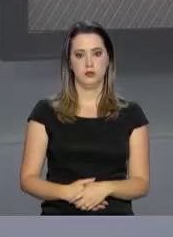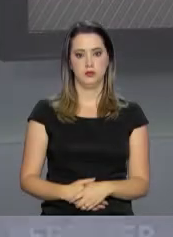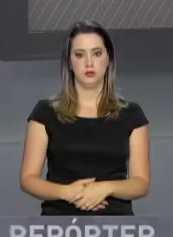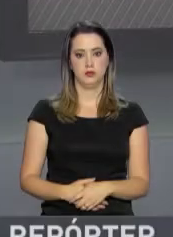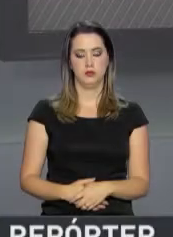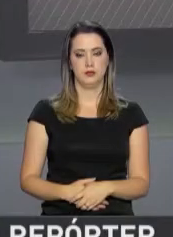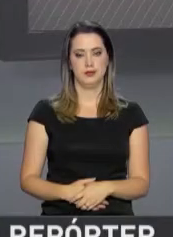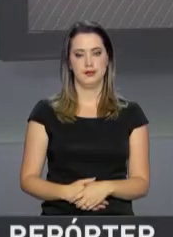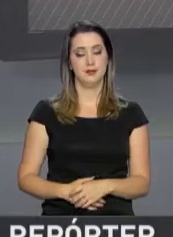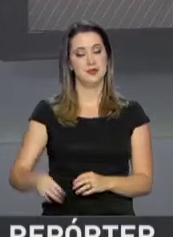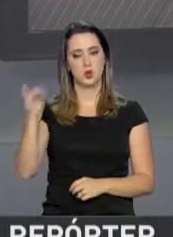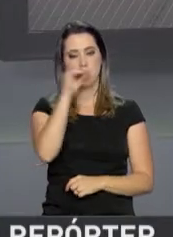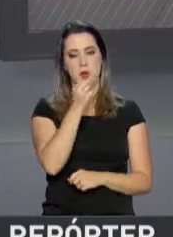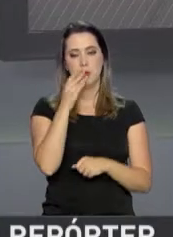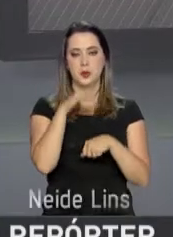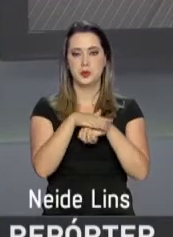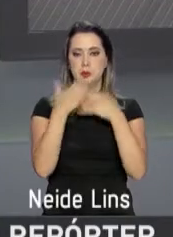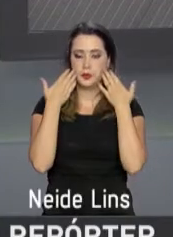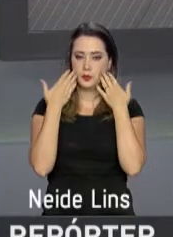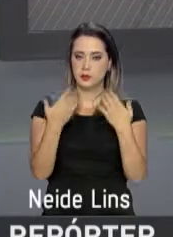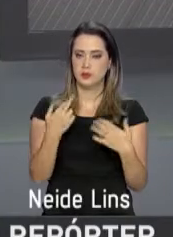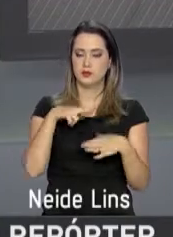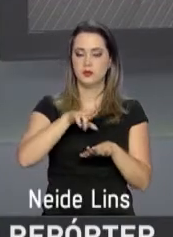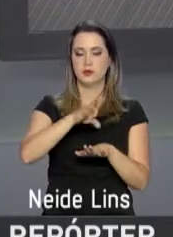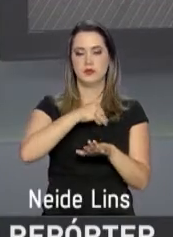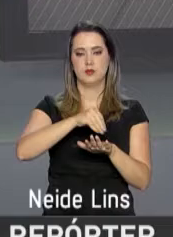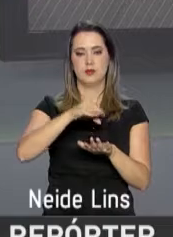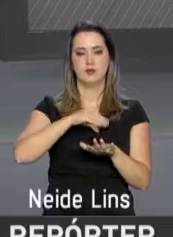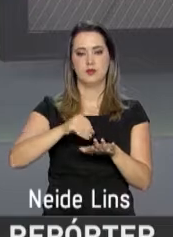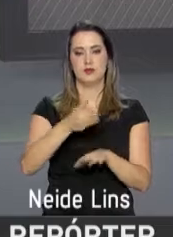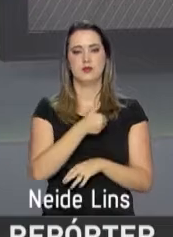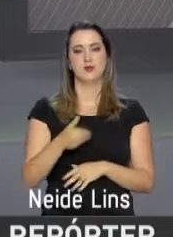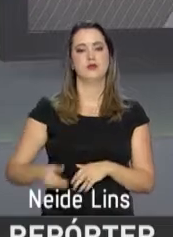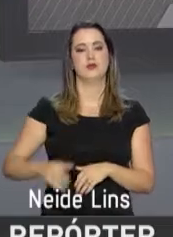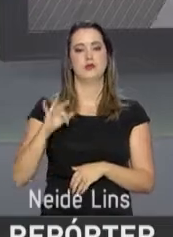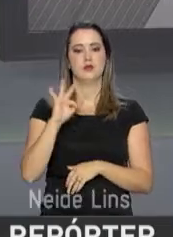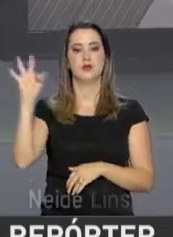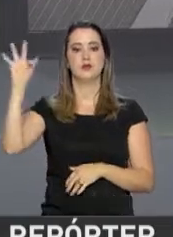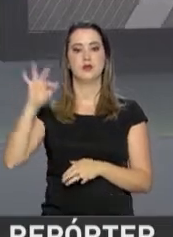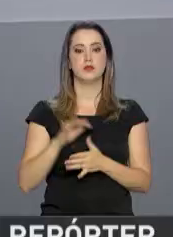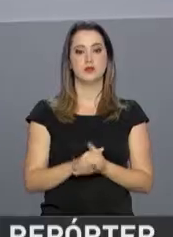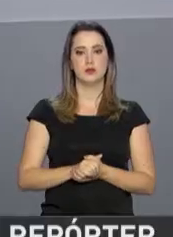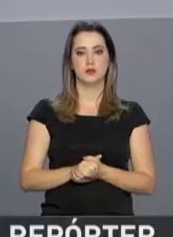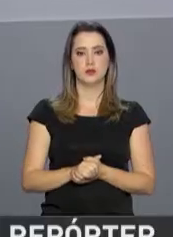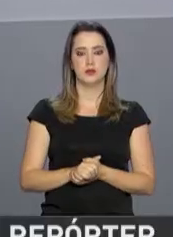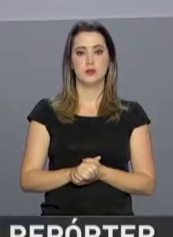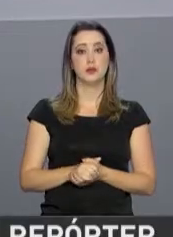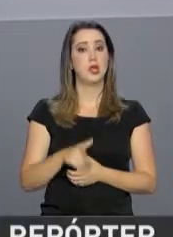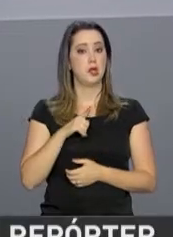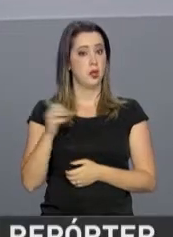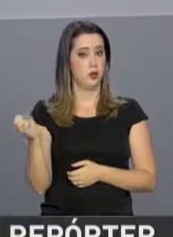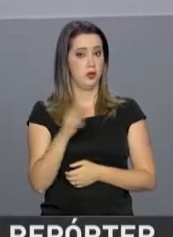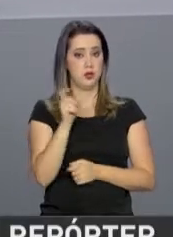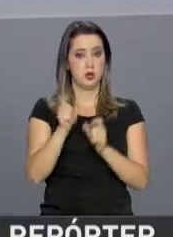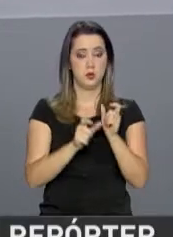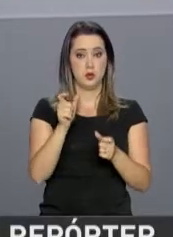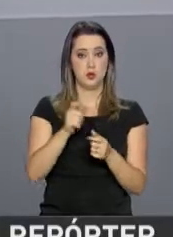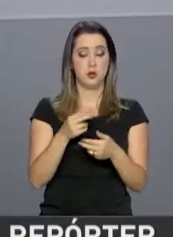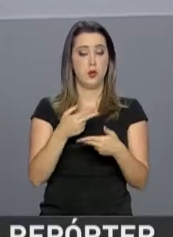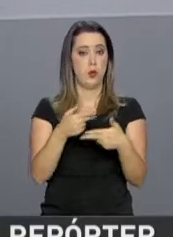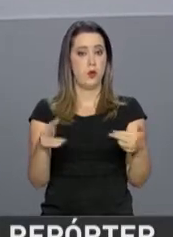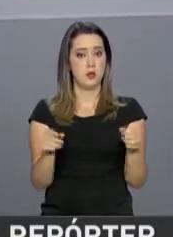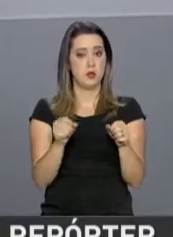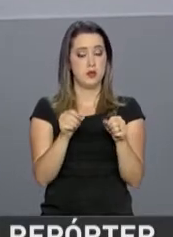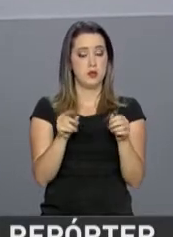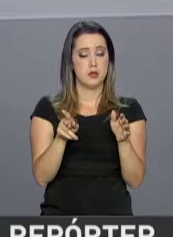olá boa noite no ar o repórter nbr com as notícias do governo federal tem novidade para quem faz produtos